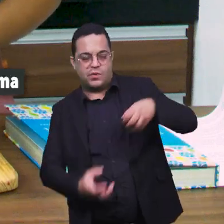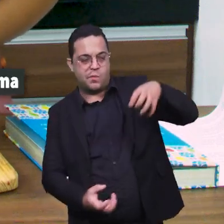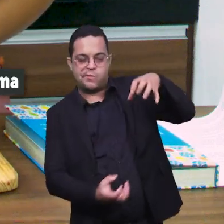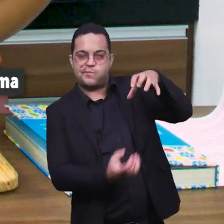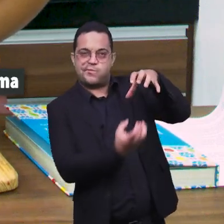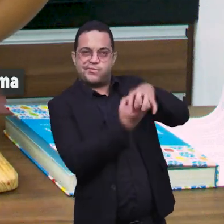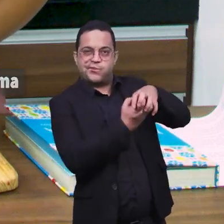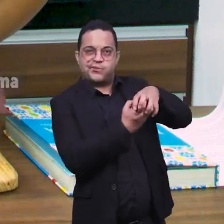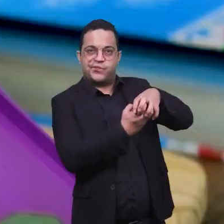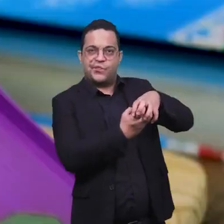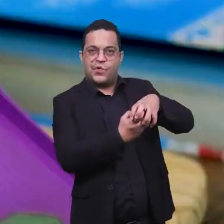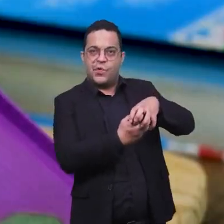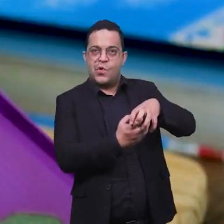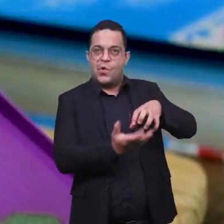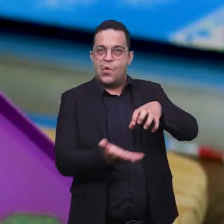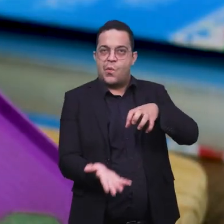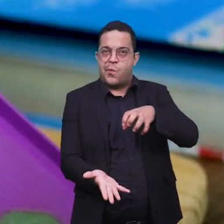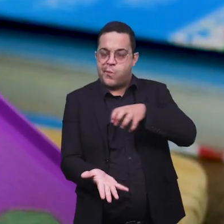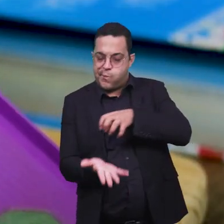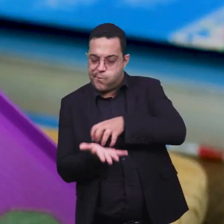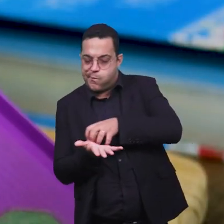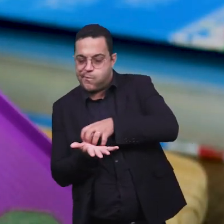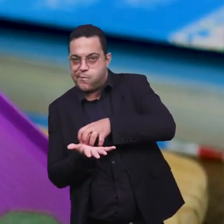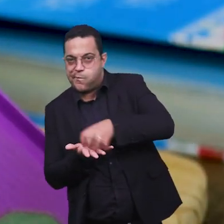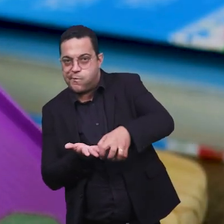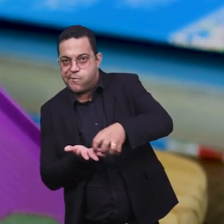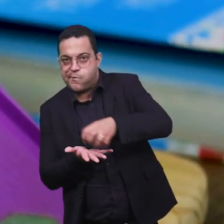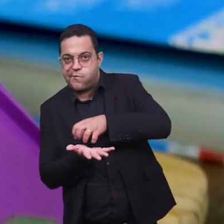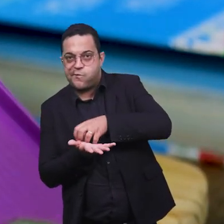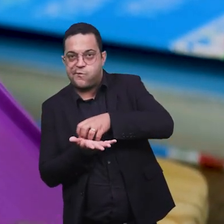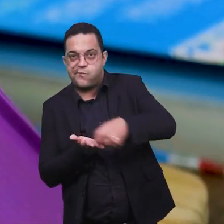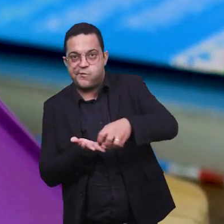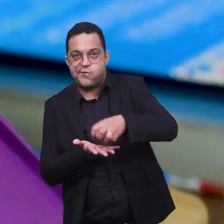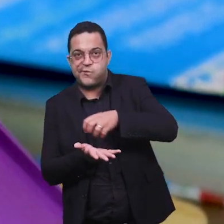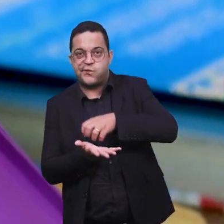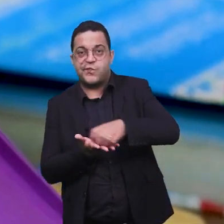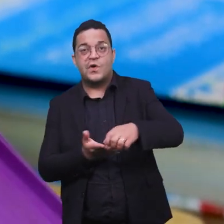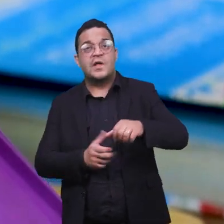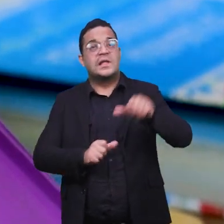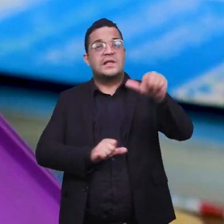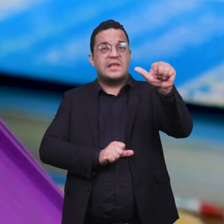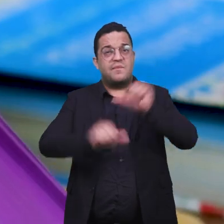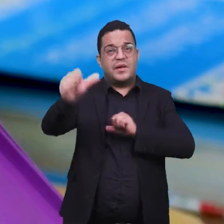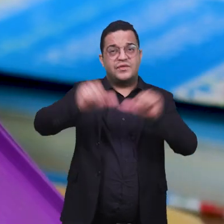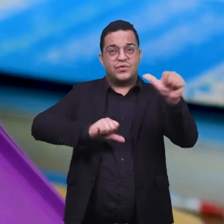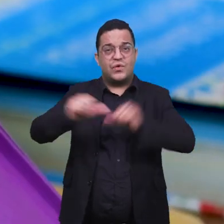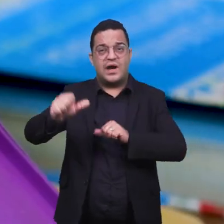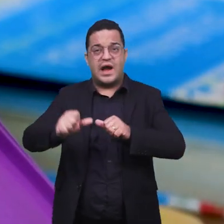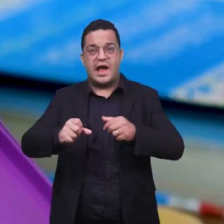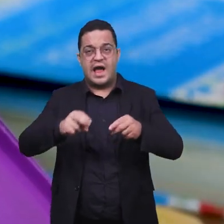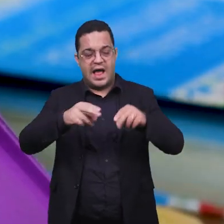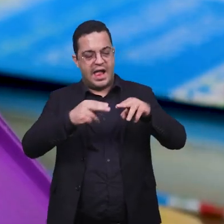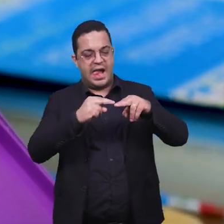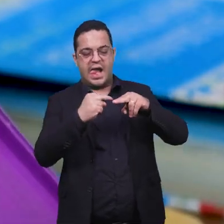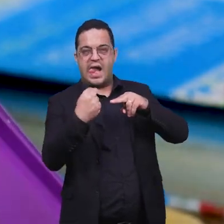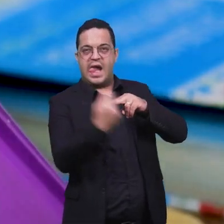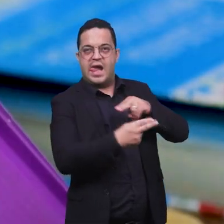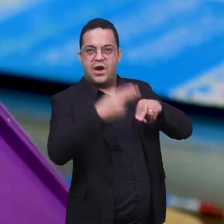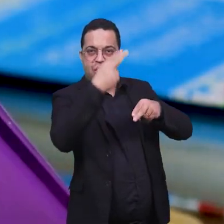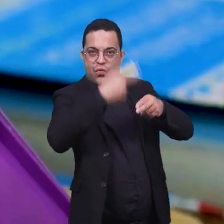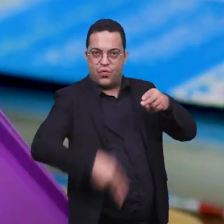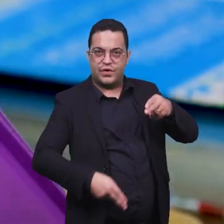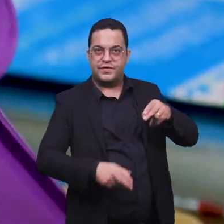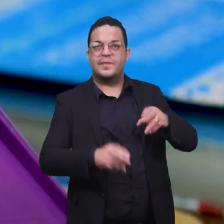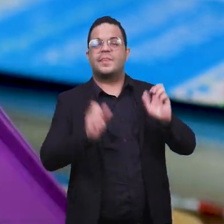troquei a minha lâmina, vou colocar aqui, ó, pequenininho, prendi aqui, ó, e